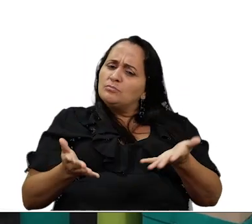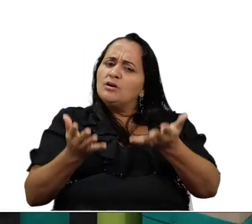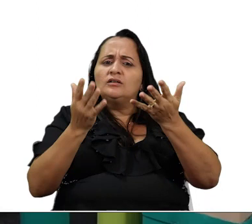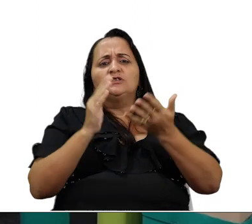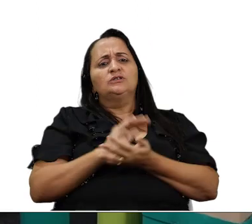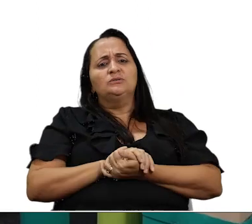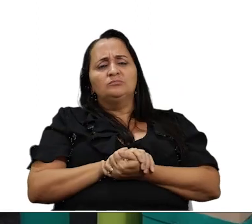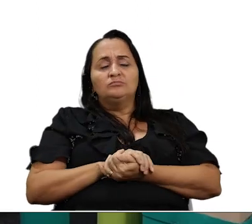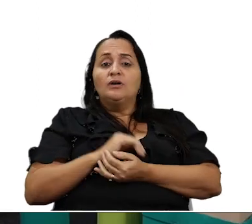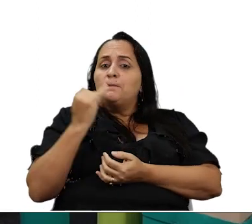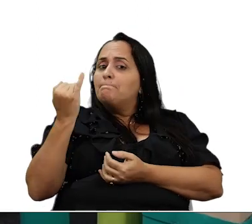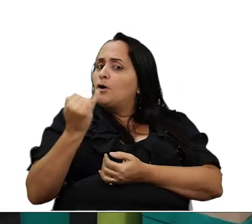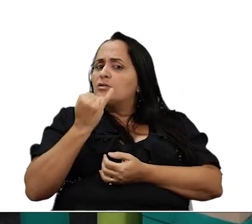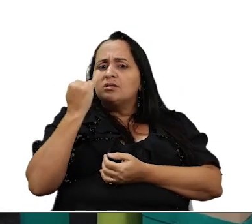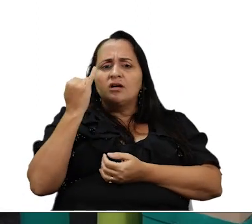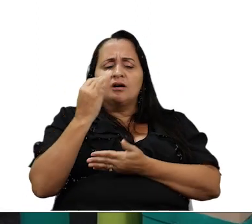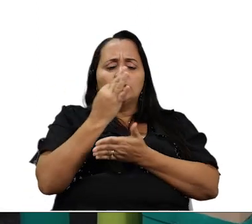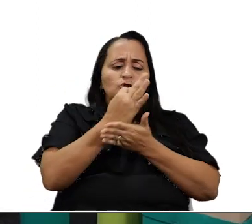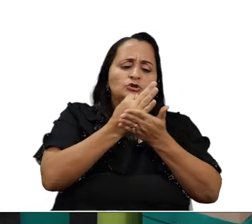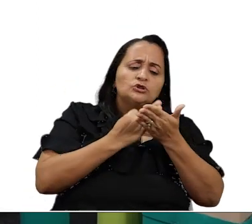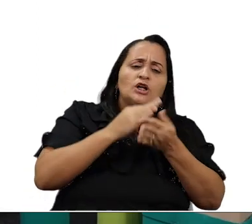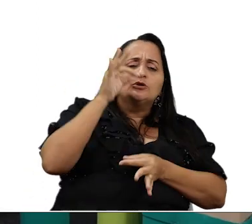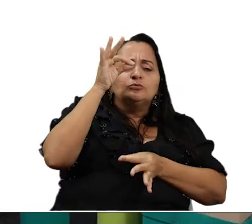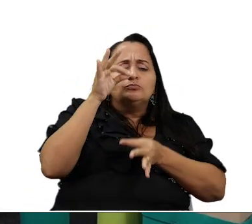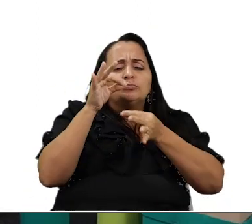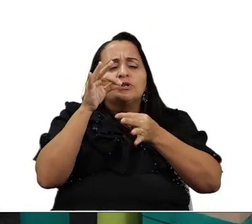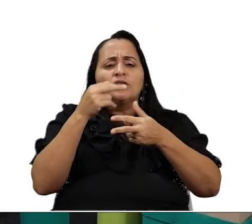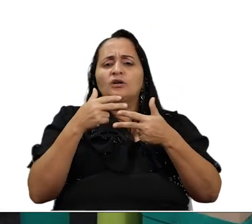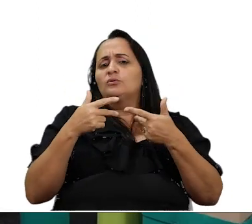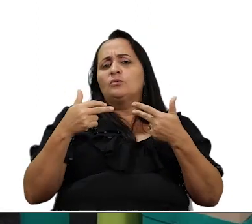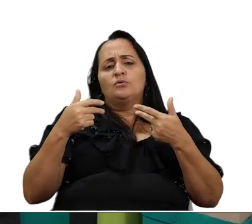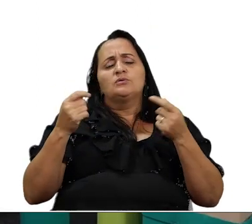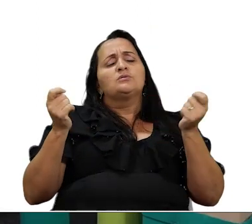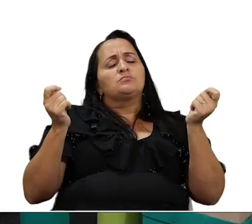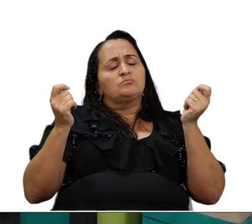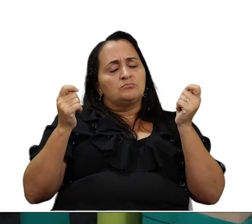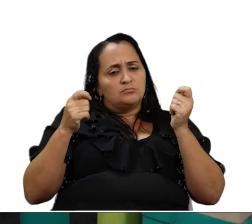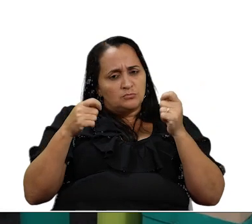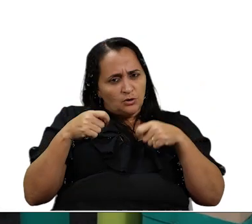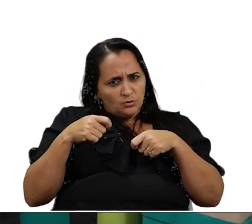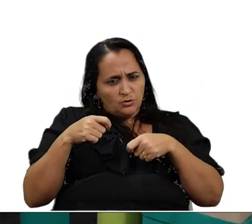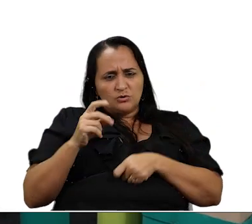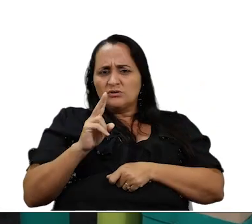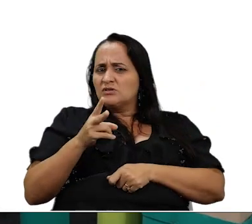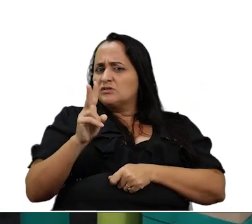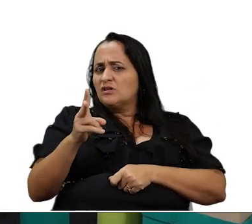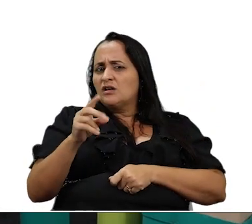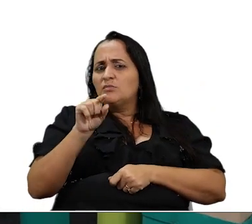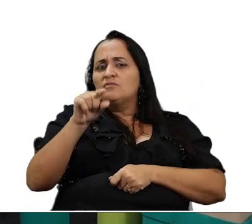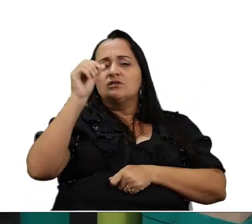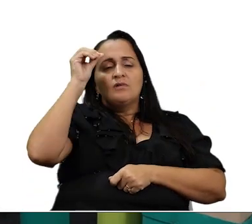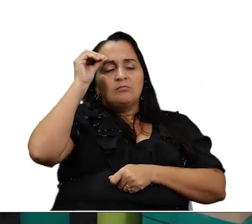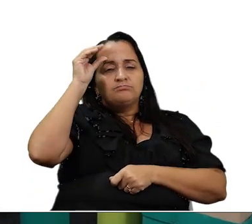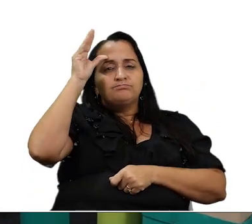fazer textos pequenos, na verdade, para começar, para ver que cada vez mais você vai ampliar o seu conhecimento